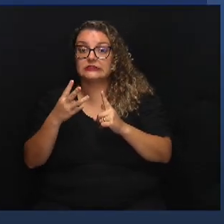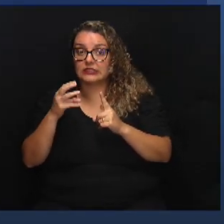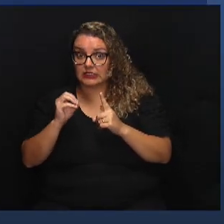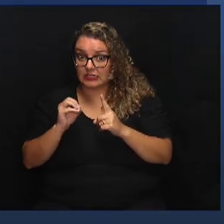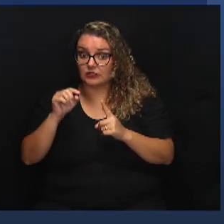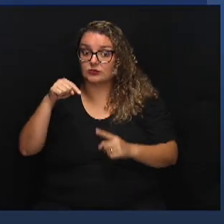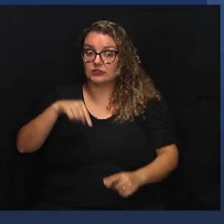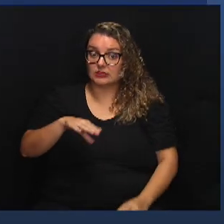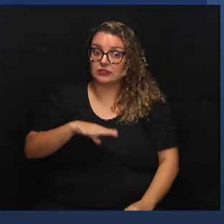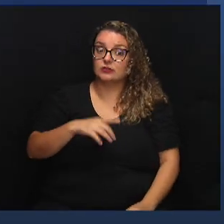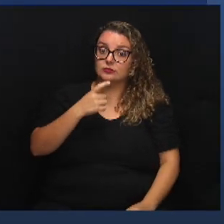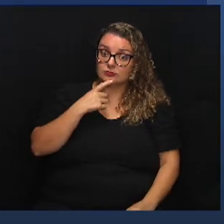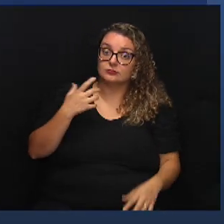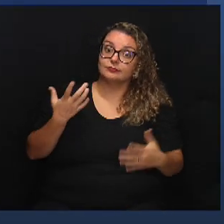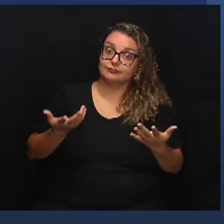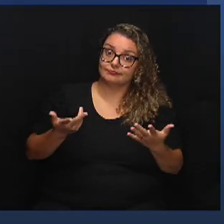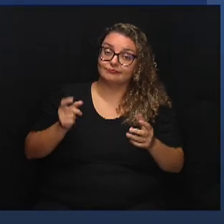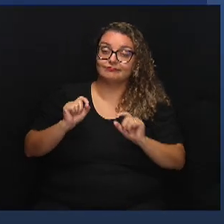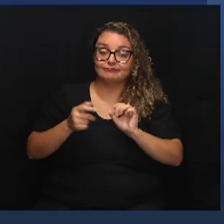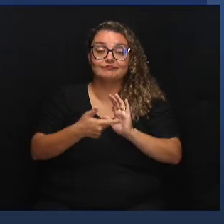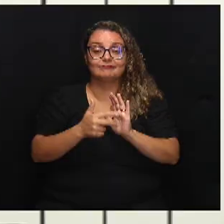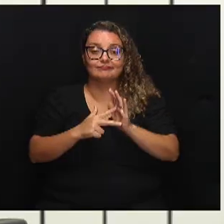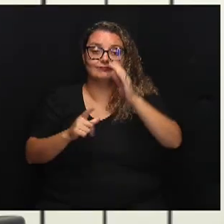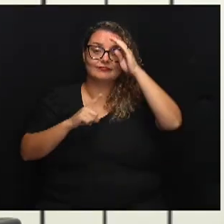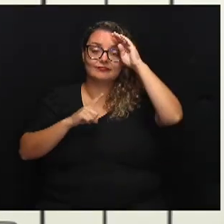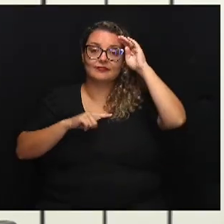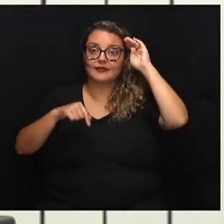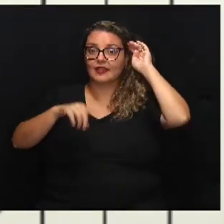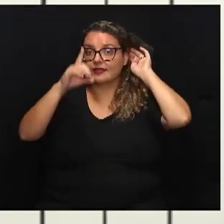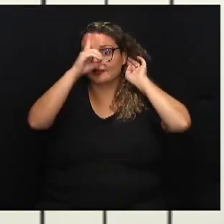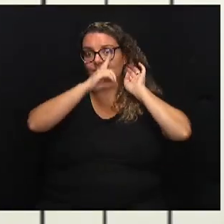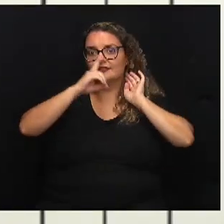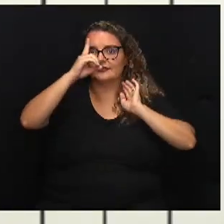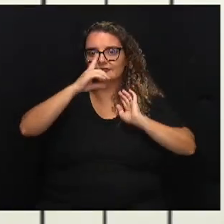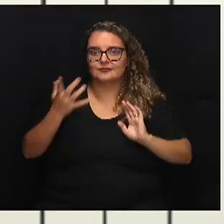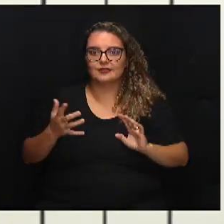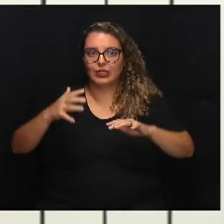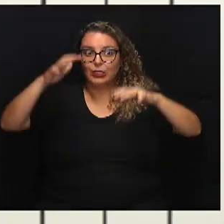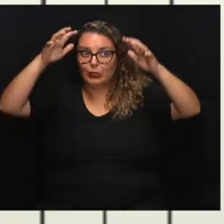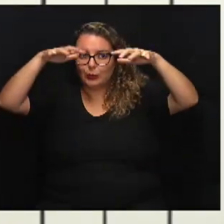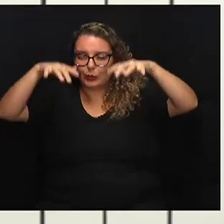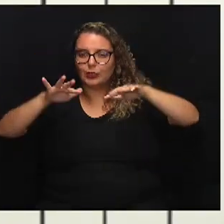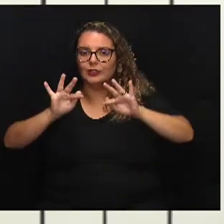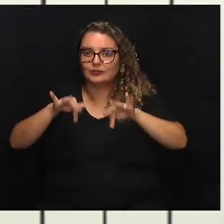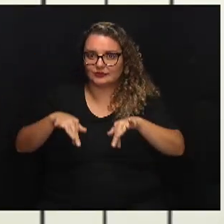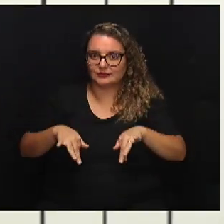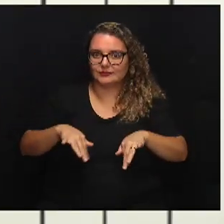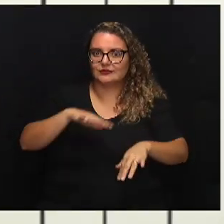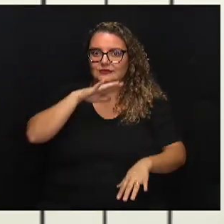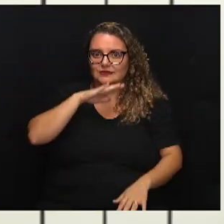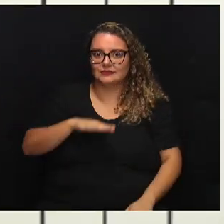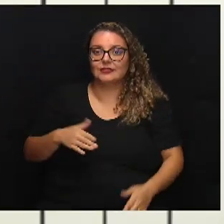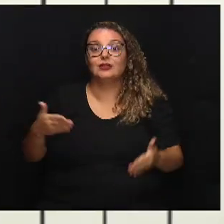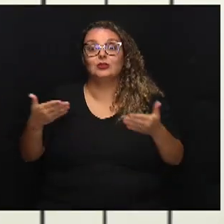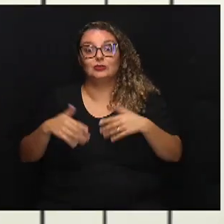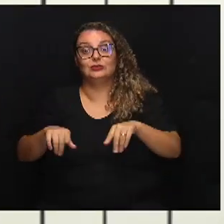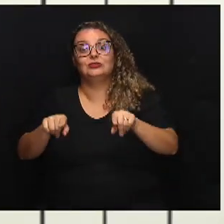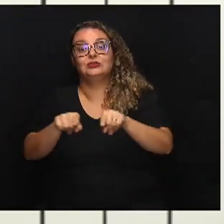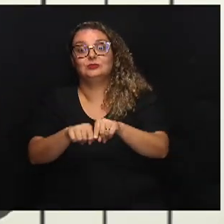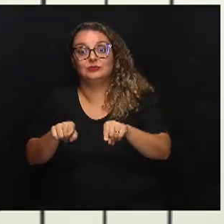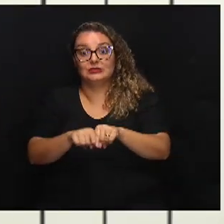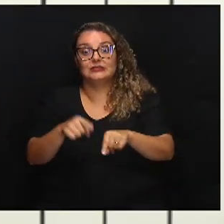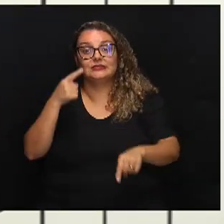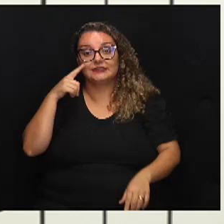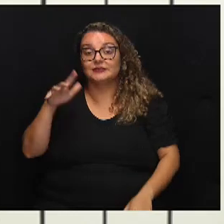30 graus, ou seja, a gente teve neste domingo já aquele temporalzinho no final da tarde. Hoje também tem essa